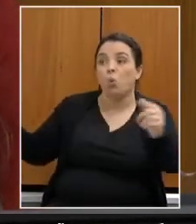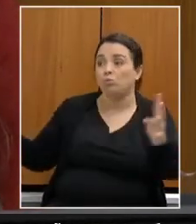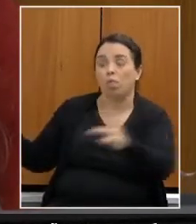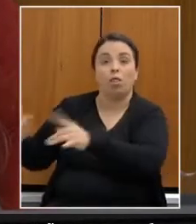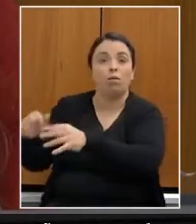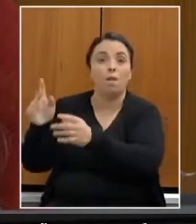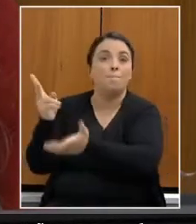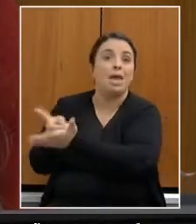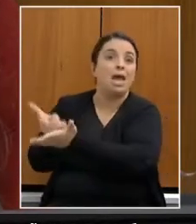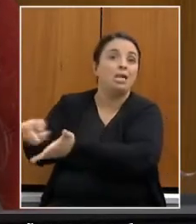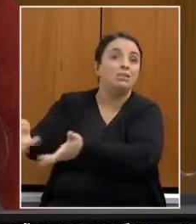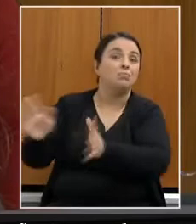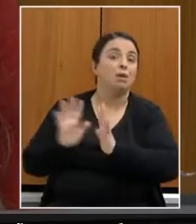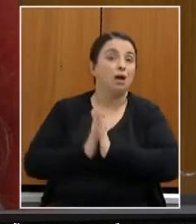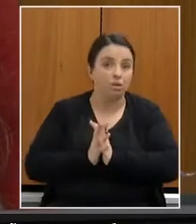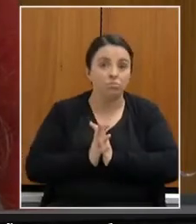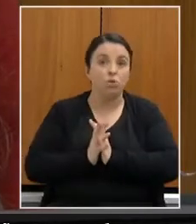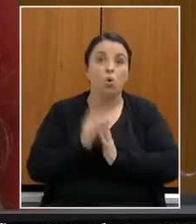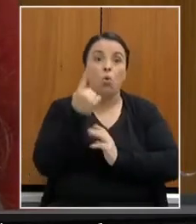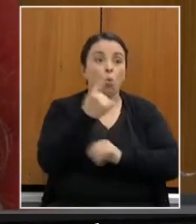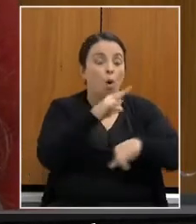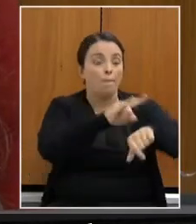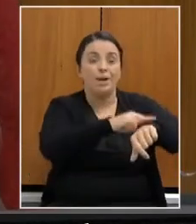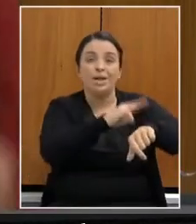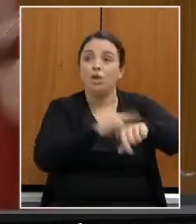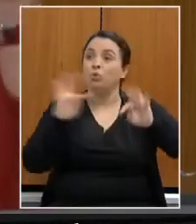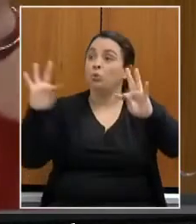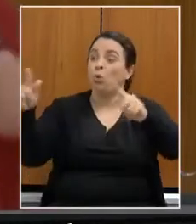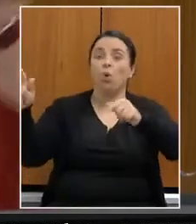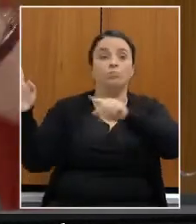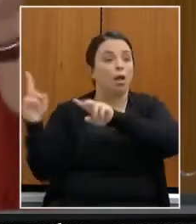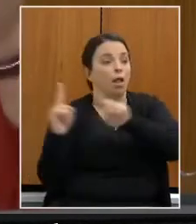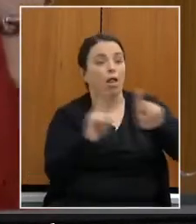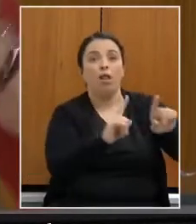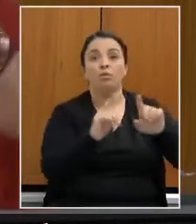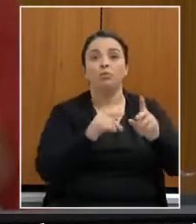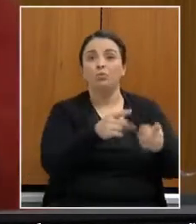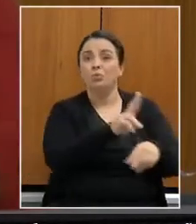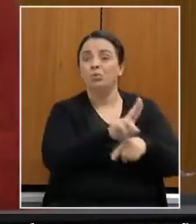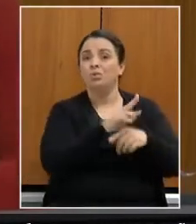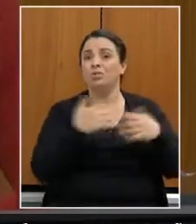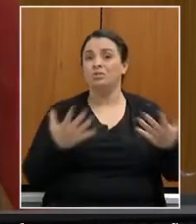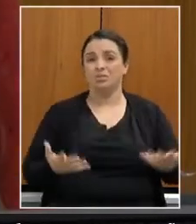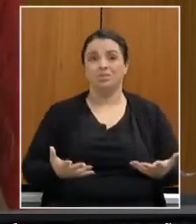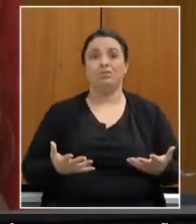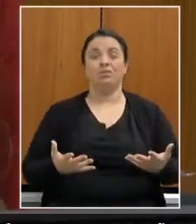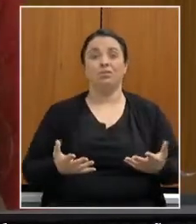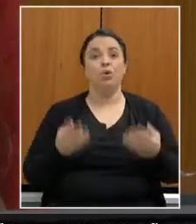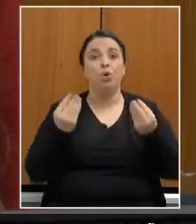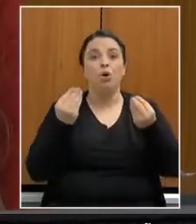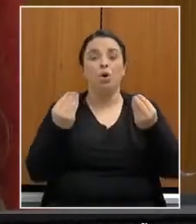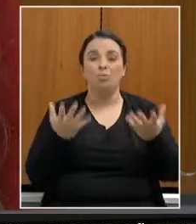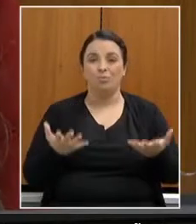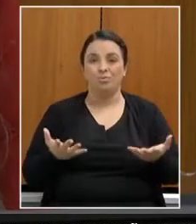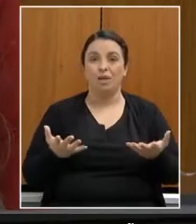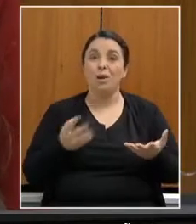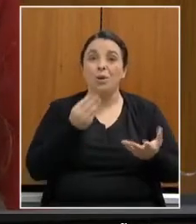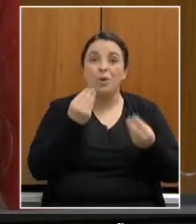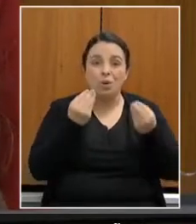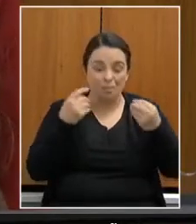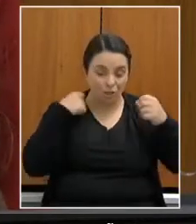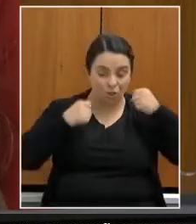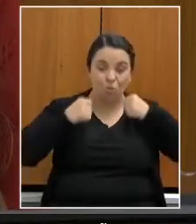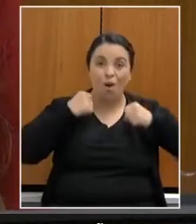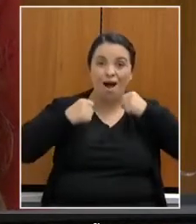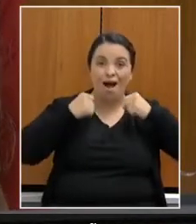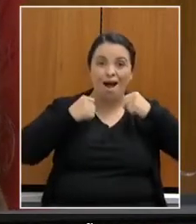temos condições de infraestrutura para esse processo de colocar a toalha da escola no chão para as crianças eu acho que valeria a pena